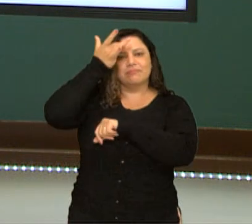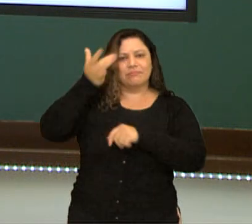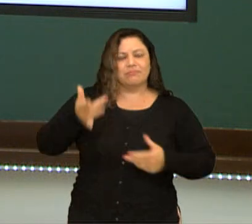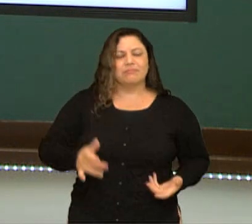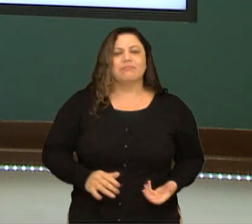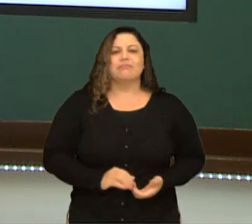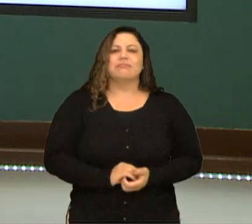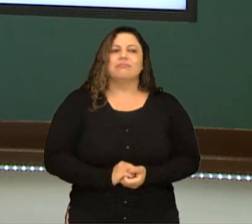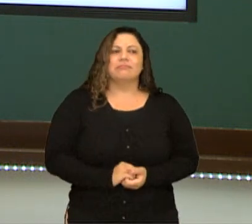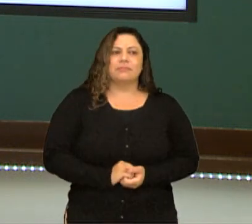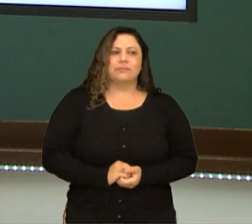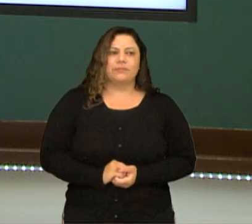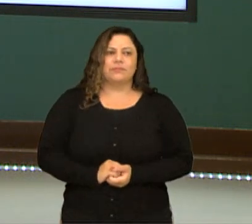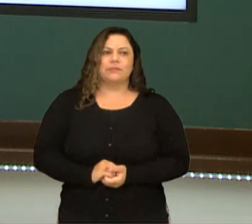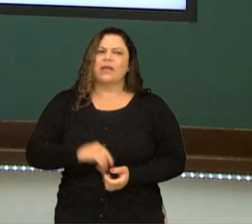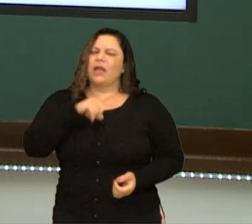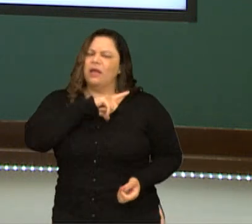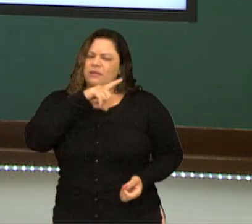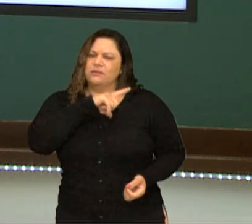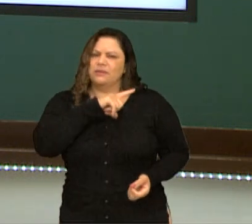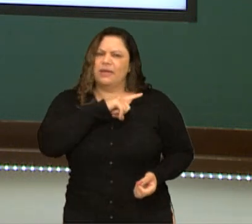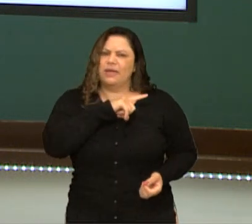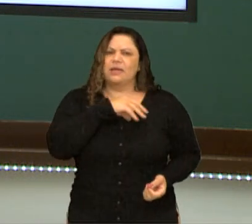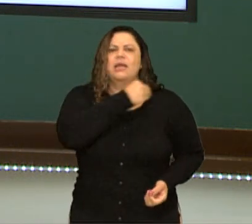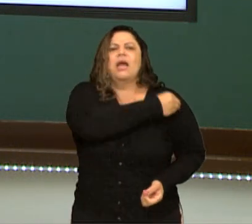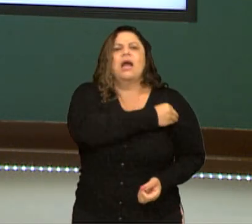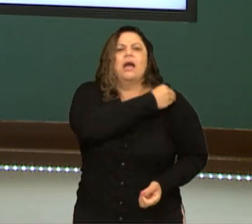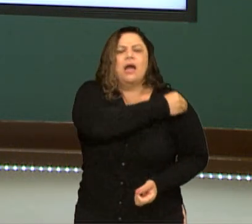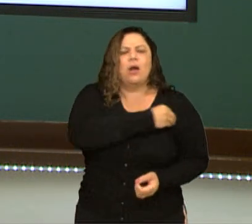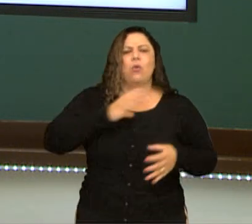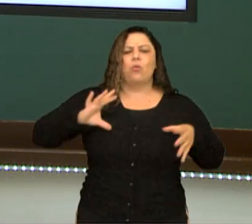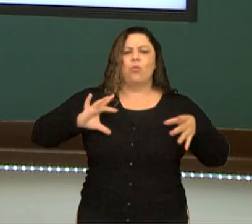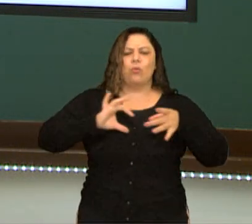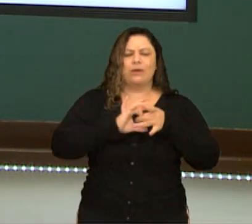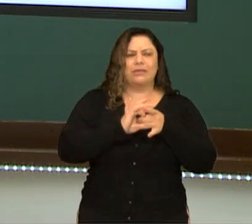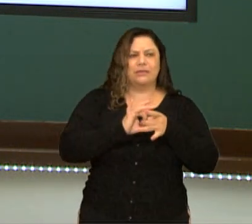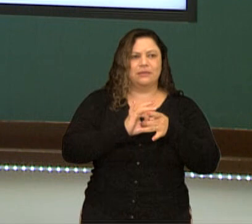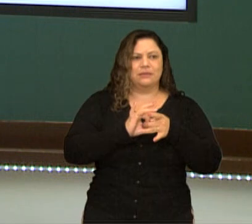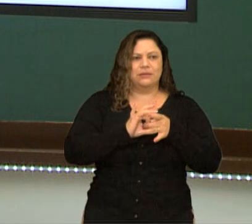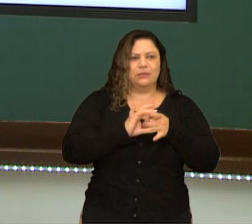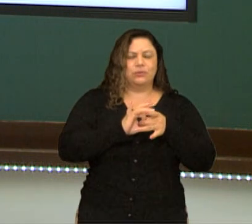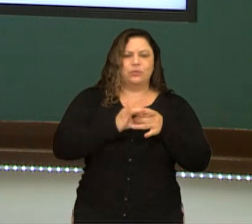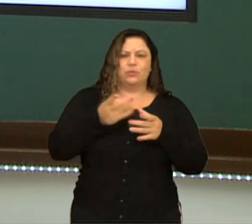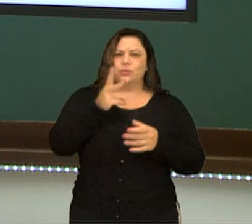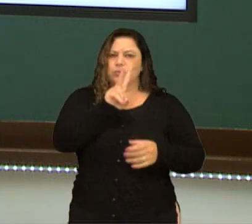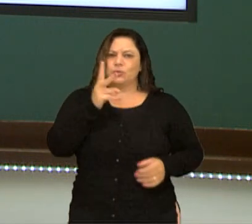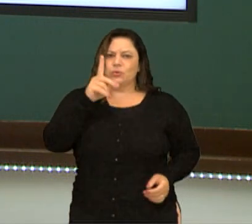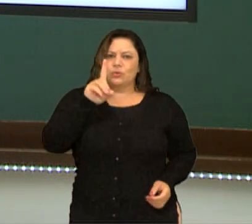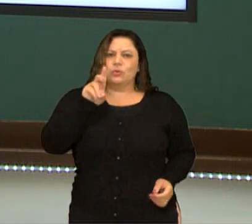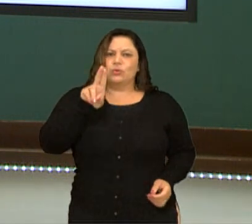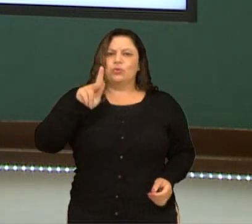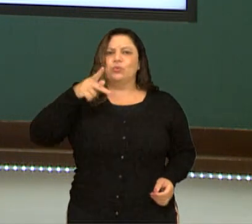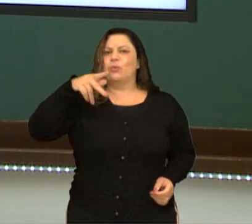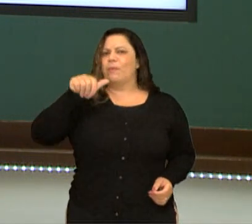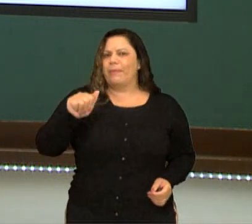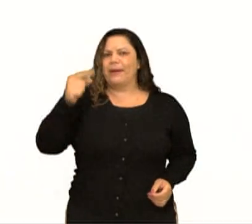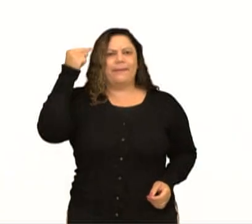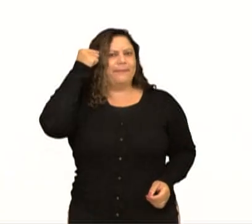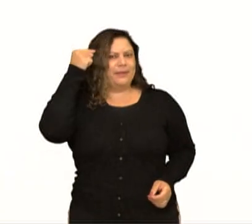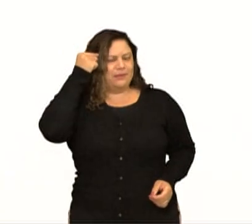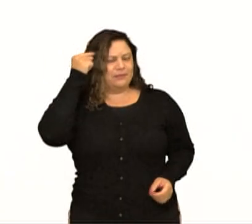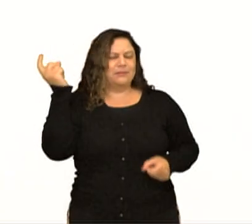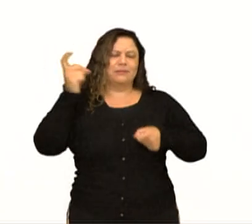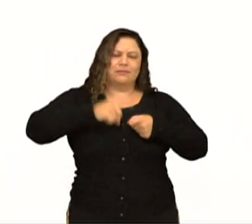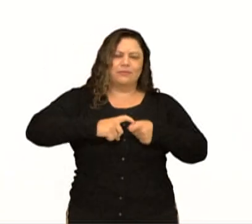conhecimento. Existem álcools com ligações duplas? Pense e eu volto daqui a pouco contigo.